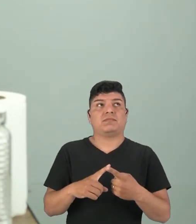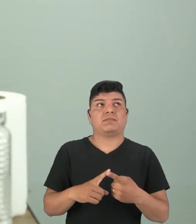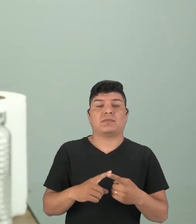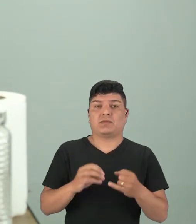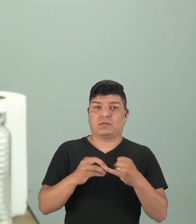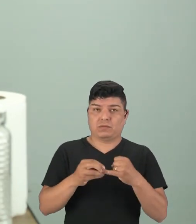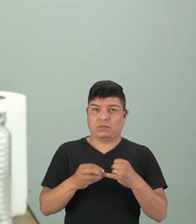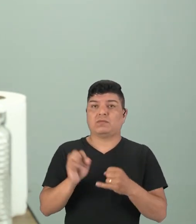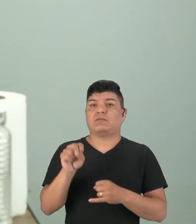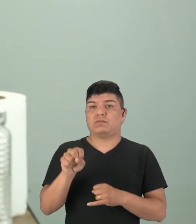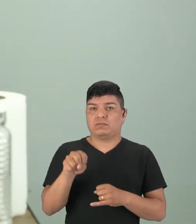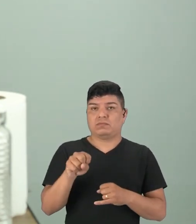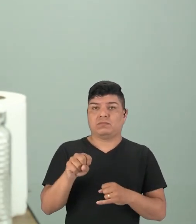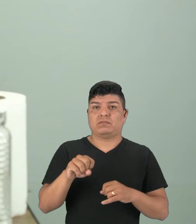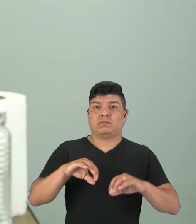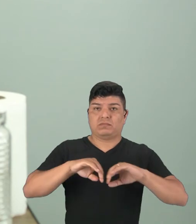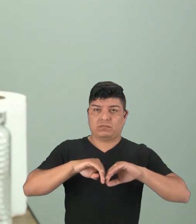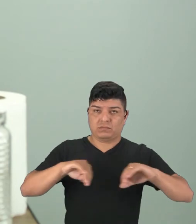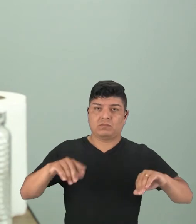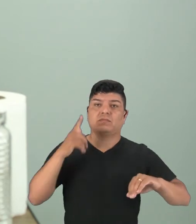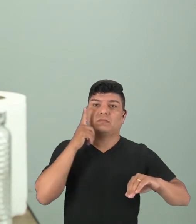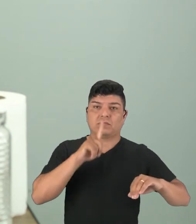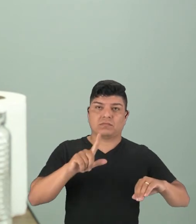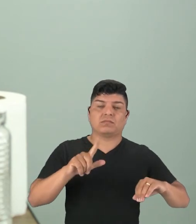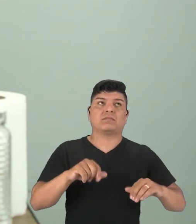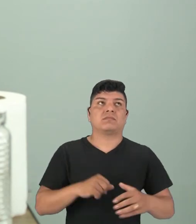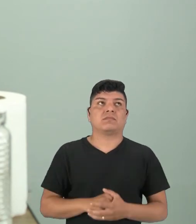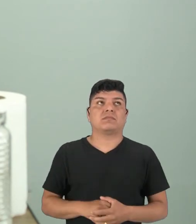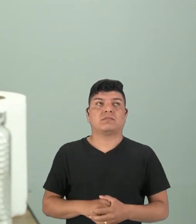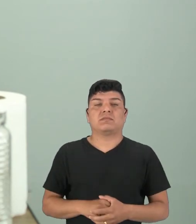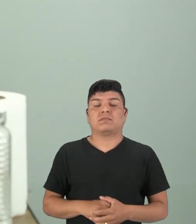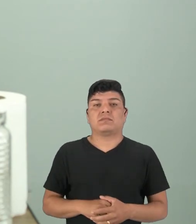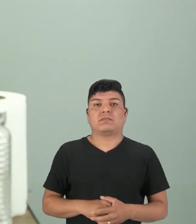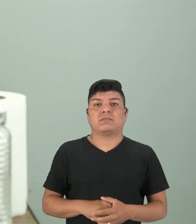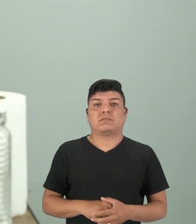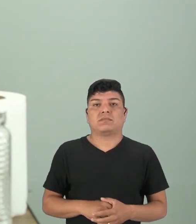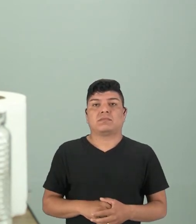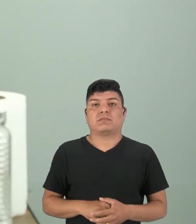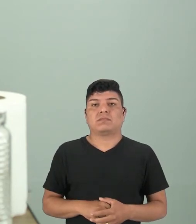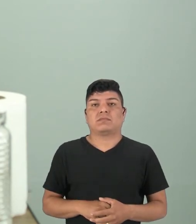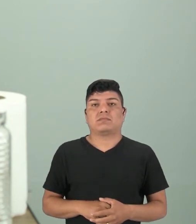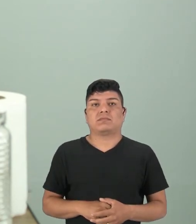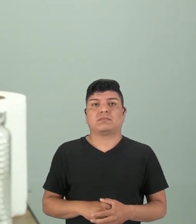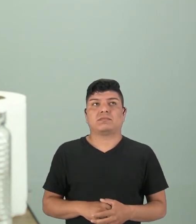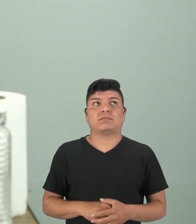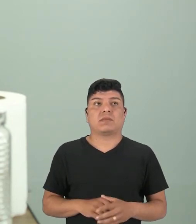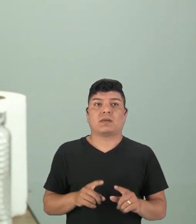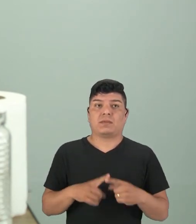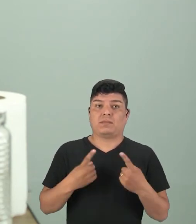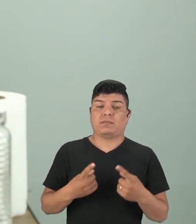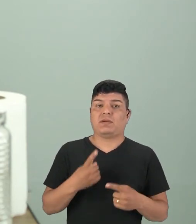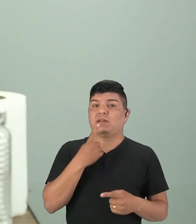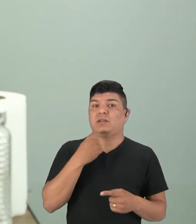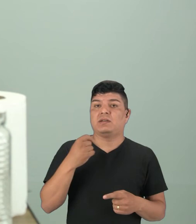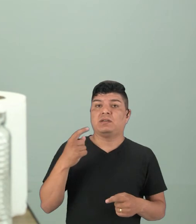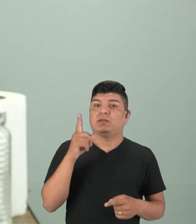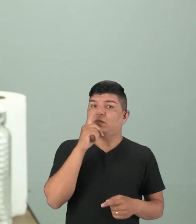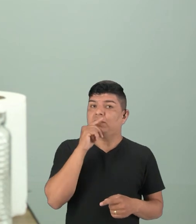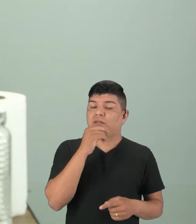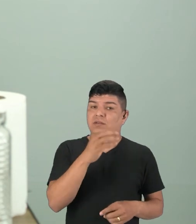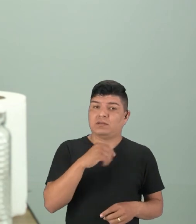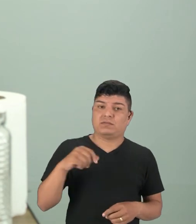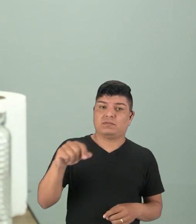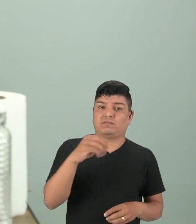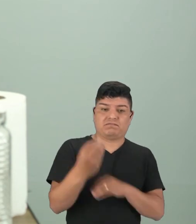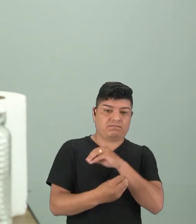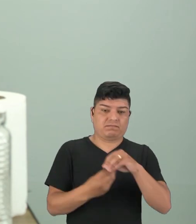separar, ó, usando a peneira, que nem eu falei, né, do feijão e da água. Agora, a água do sal, eu não consigo